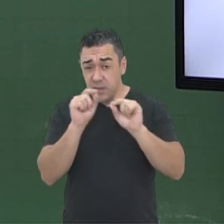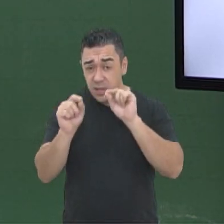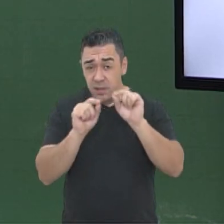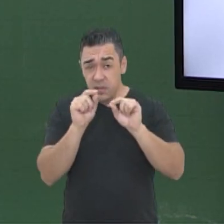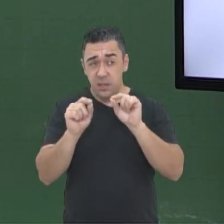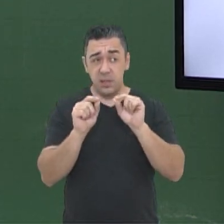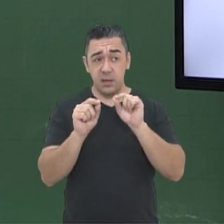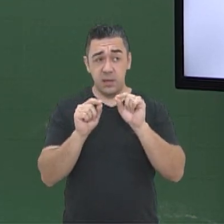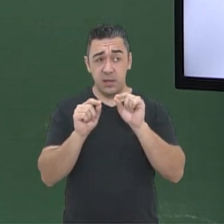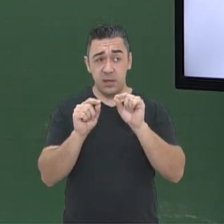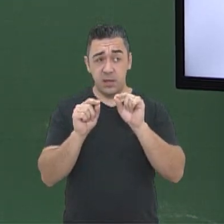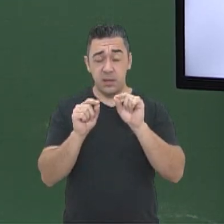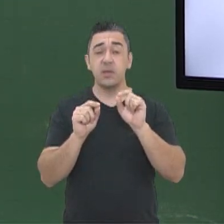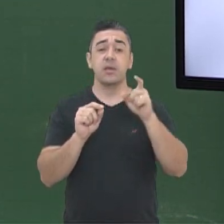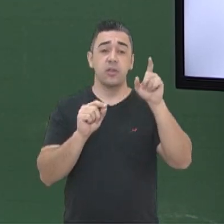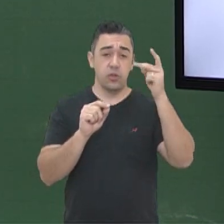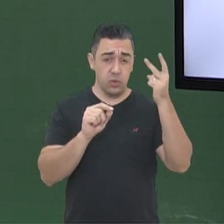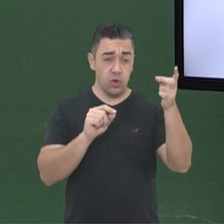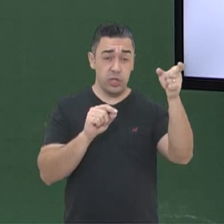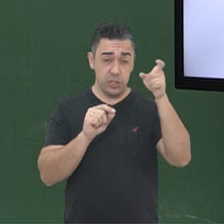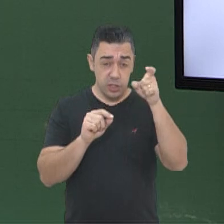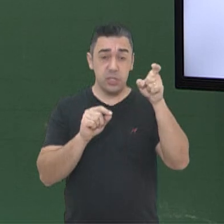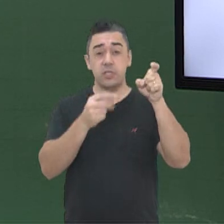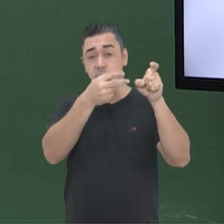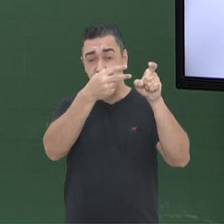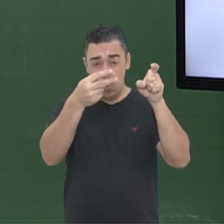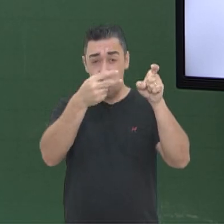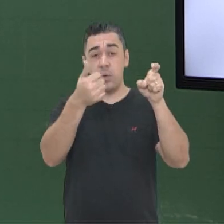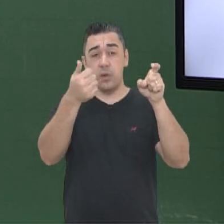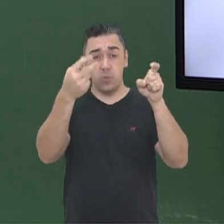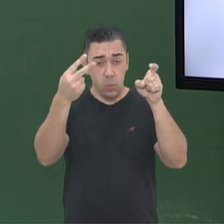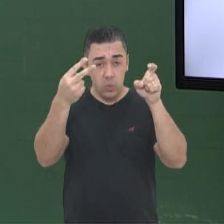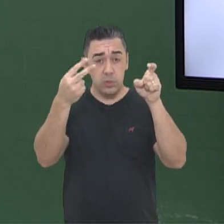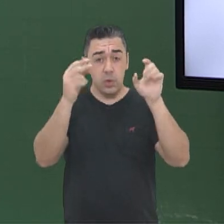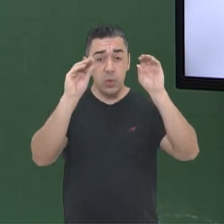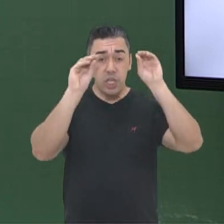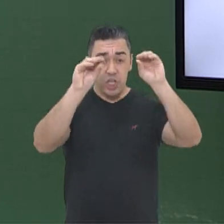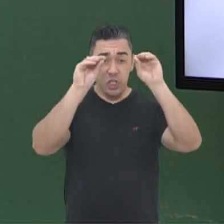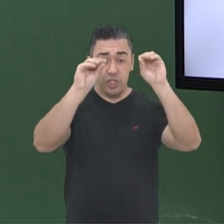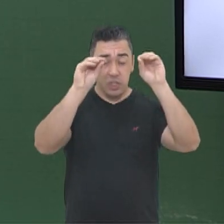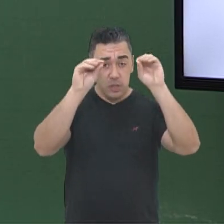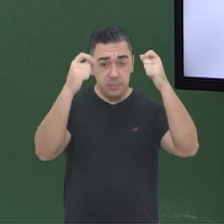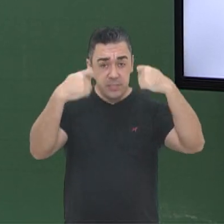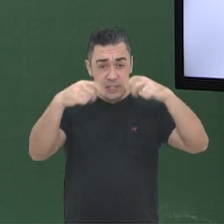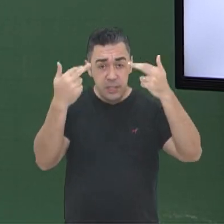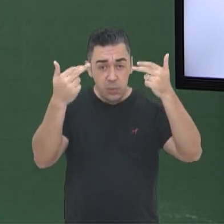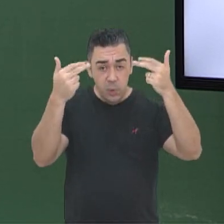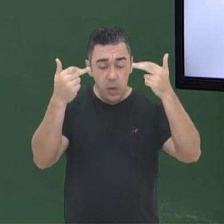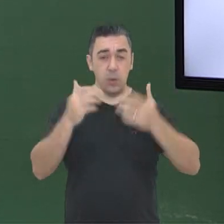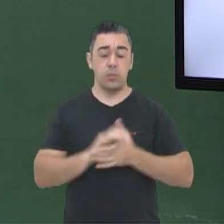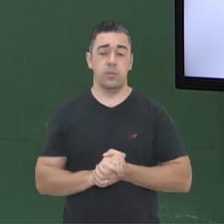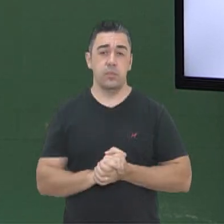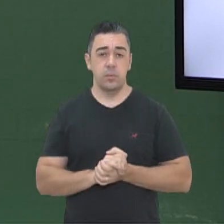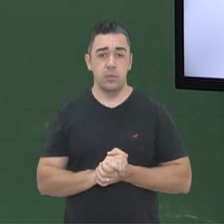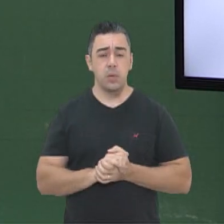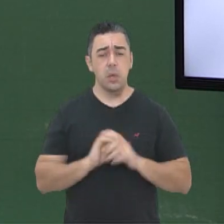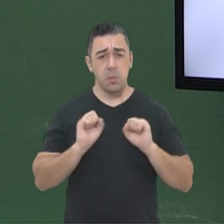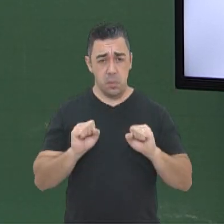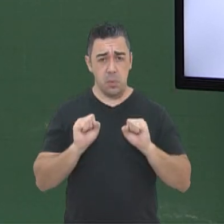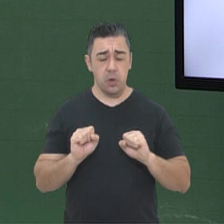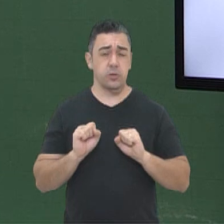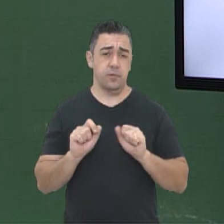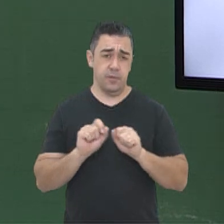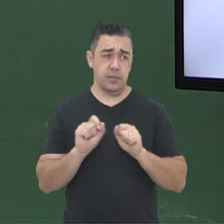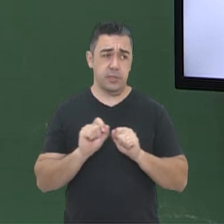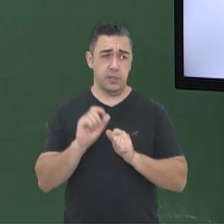que esse índice tem que ser igual a esse, que os índices das raízes têm que ser iguais, tá? Eu posso